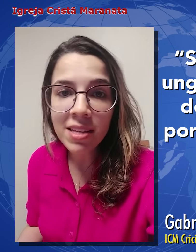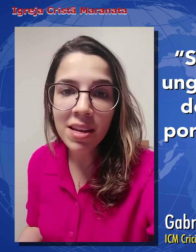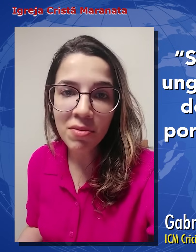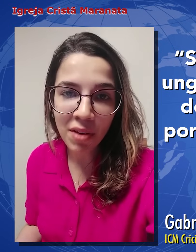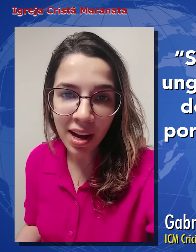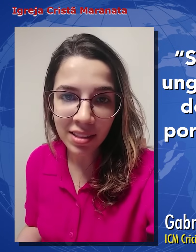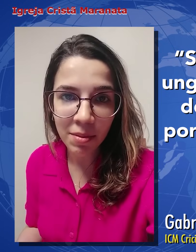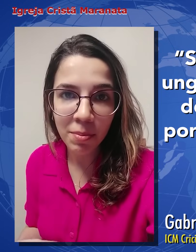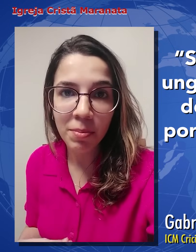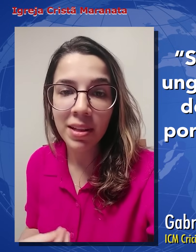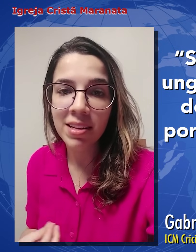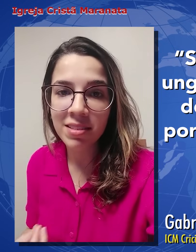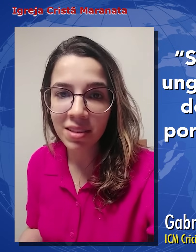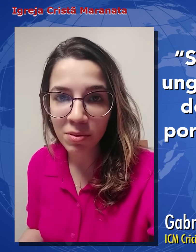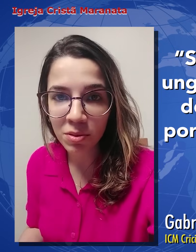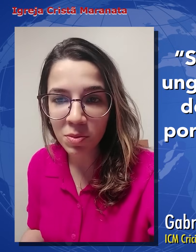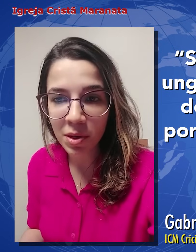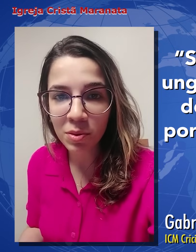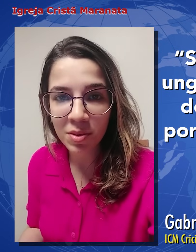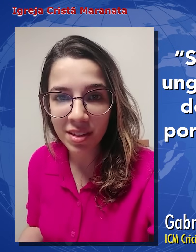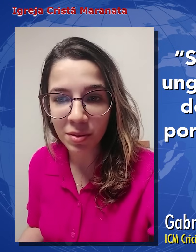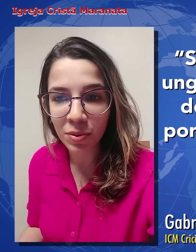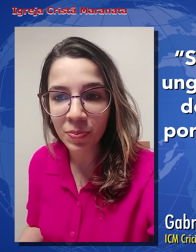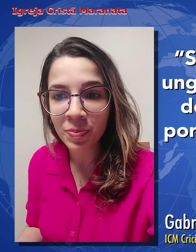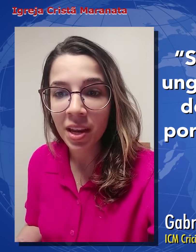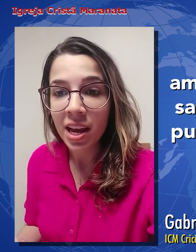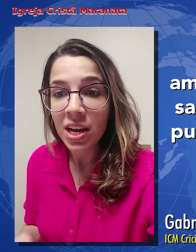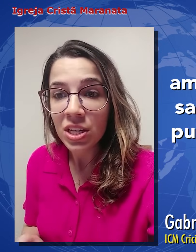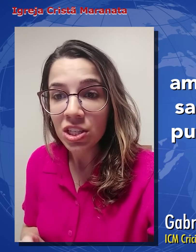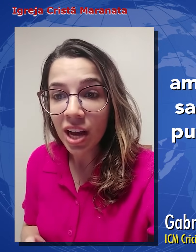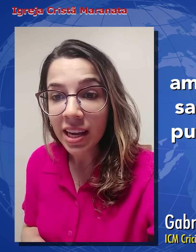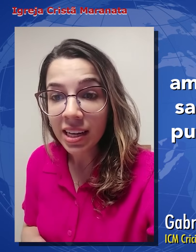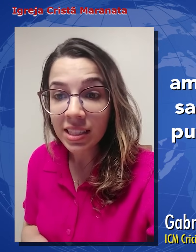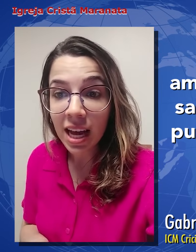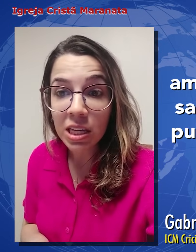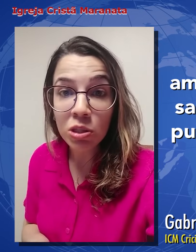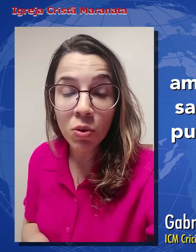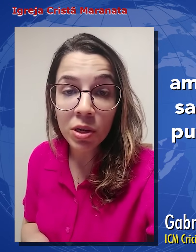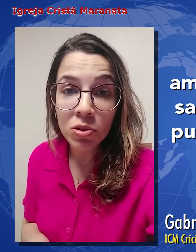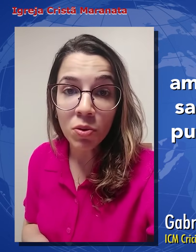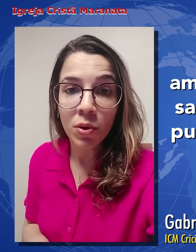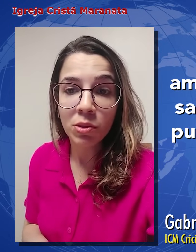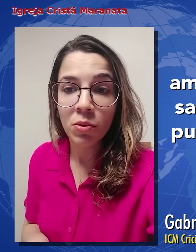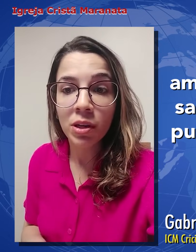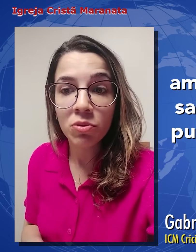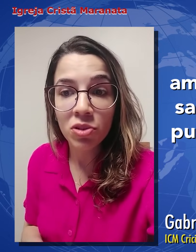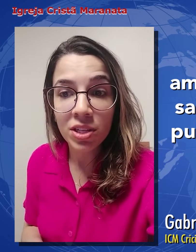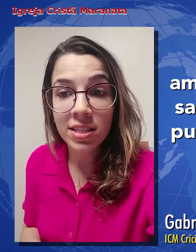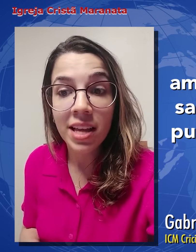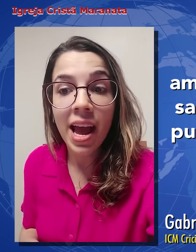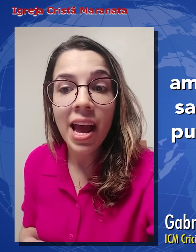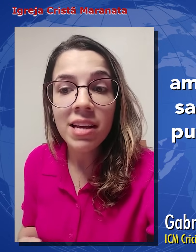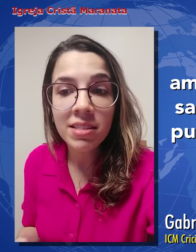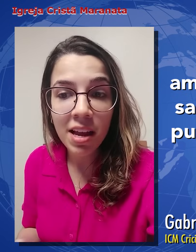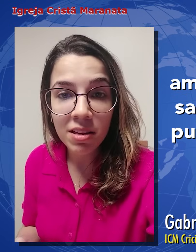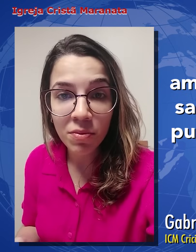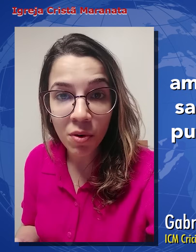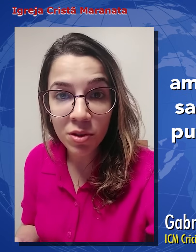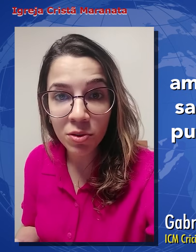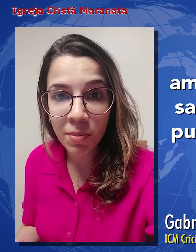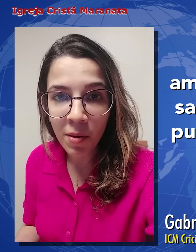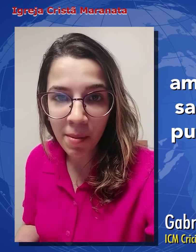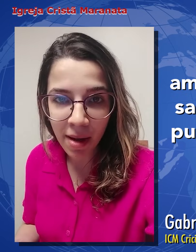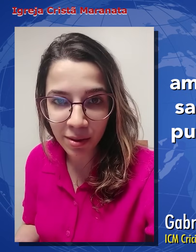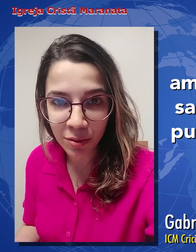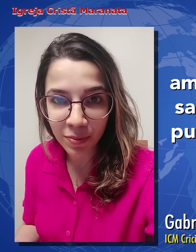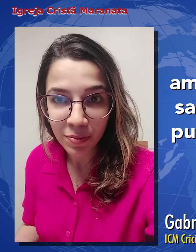vida preservada pela ação do Espírito Santo. Já em Cantares 2:8, quando diz: esta é a